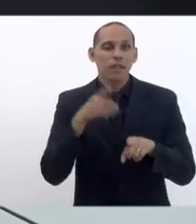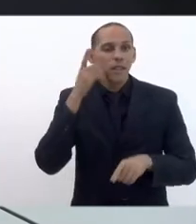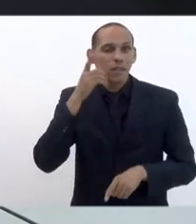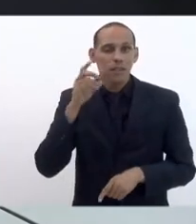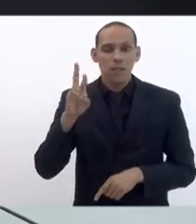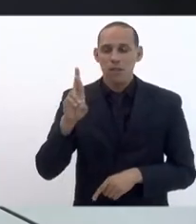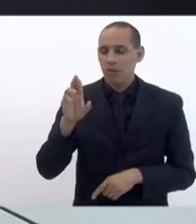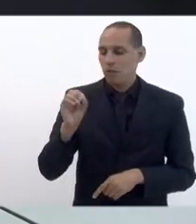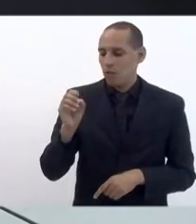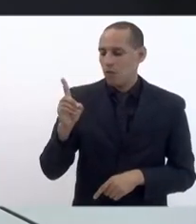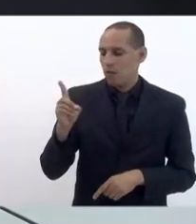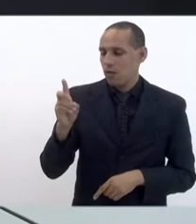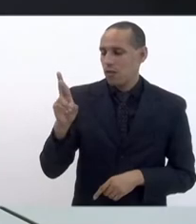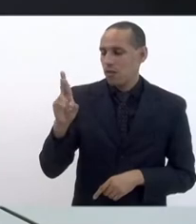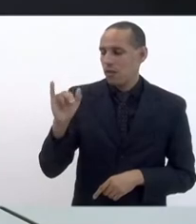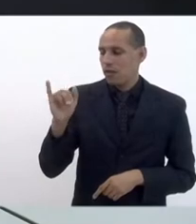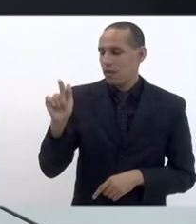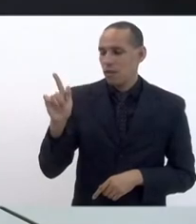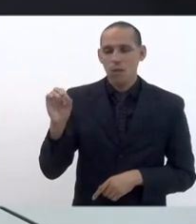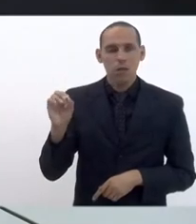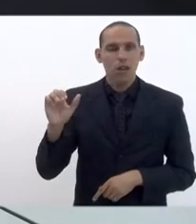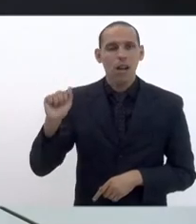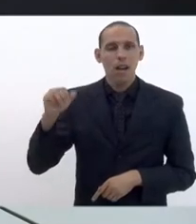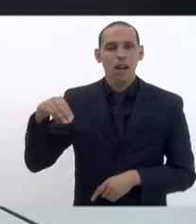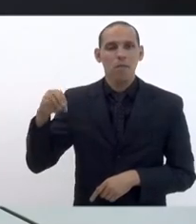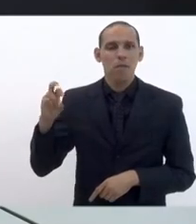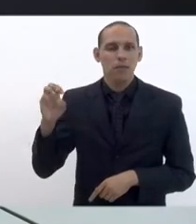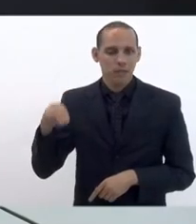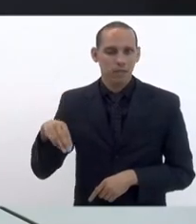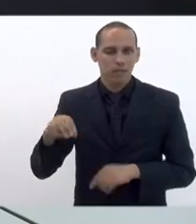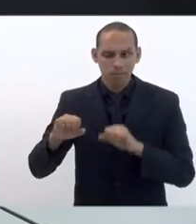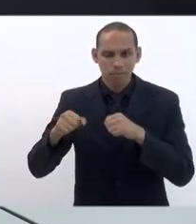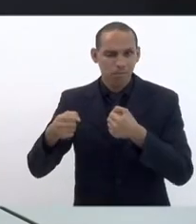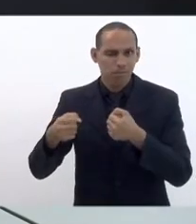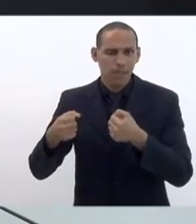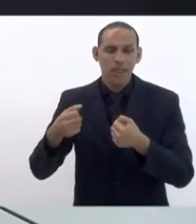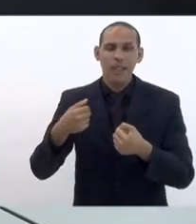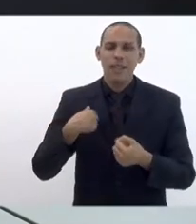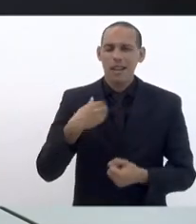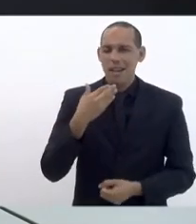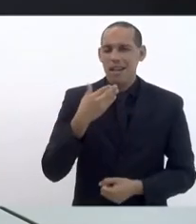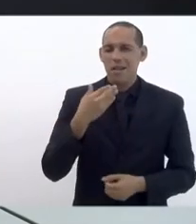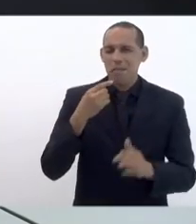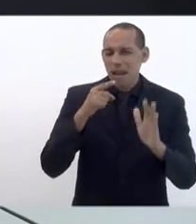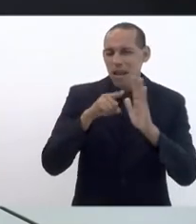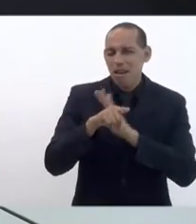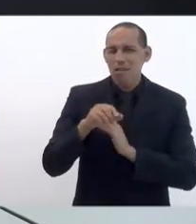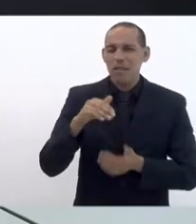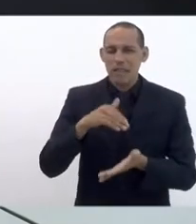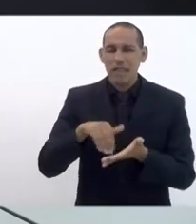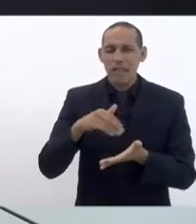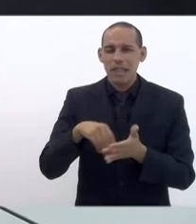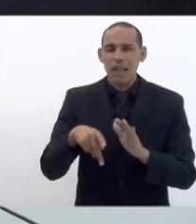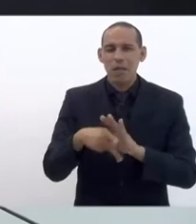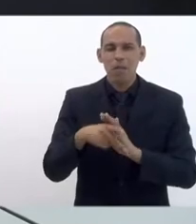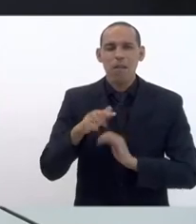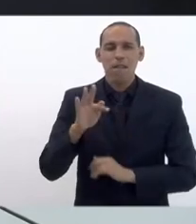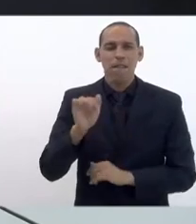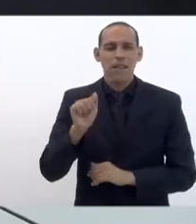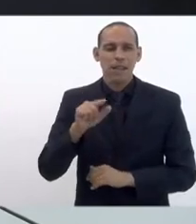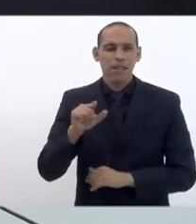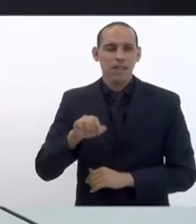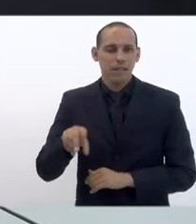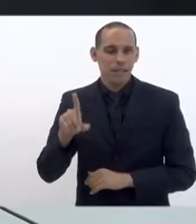Amorim endossa também, é necessário, eu vou perguntar ao secretário de Fazenda, telefonar para